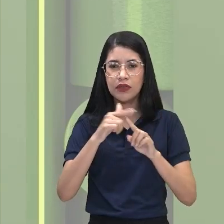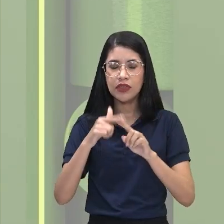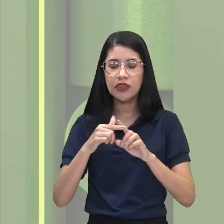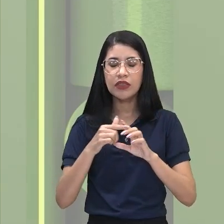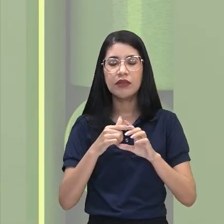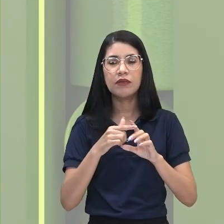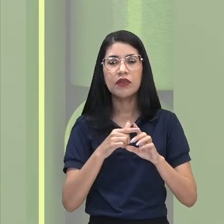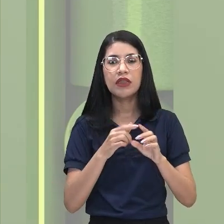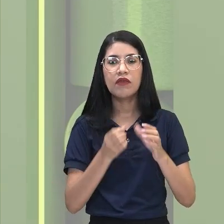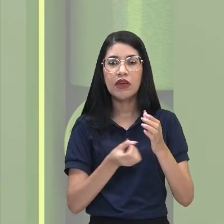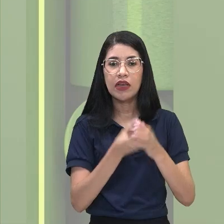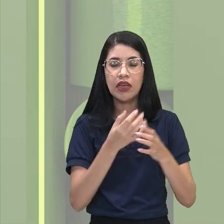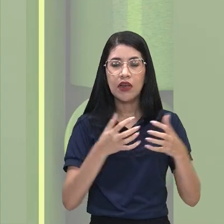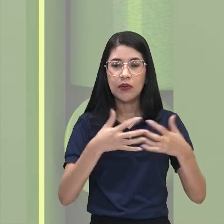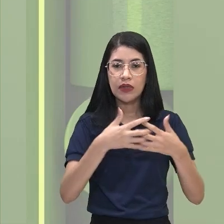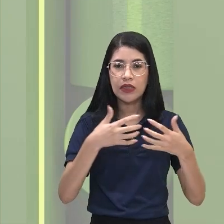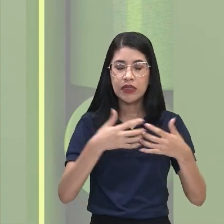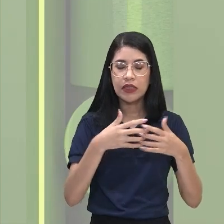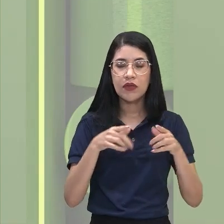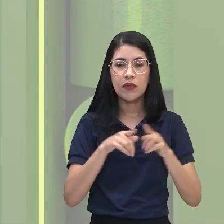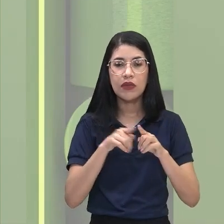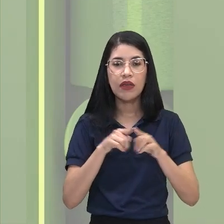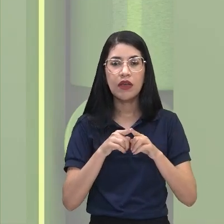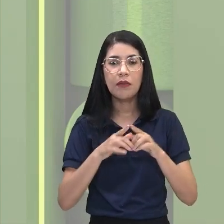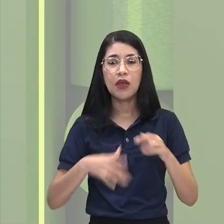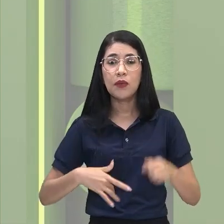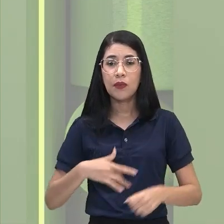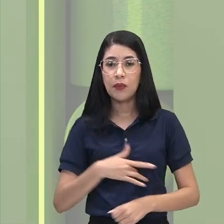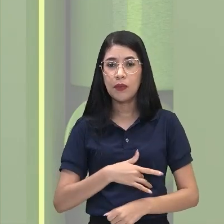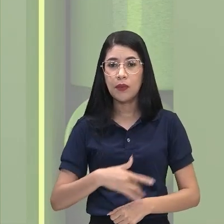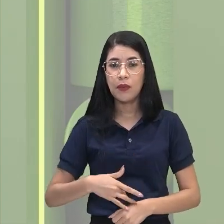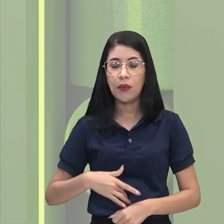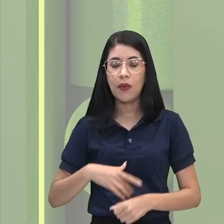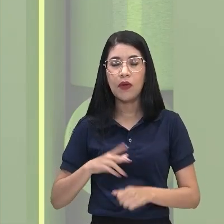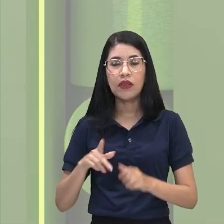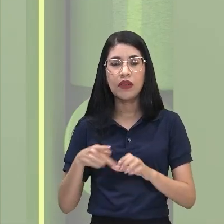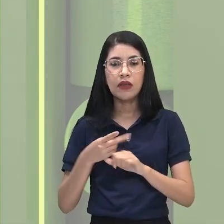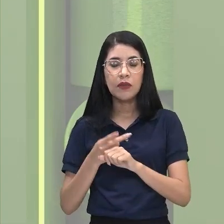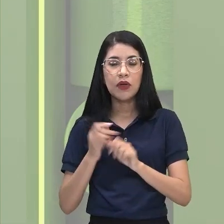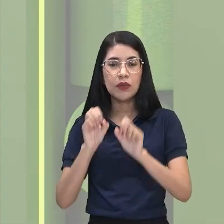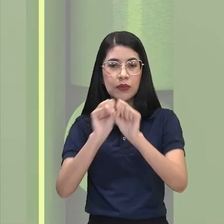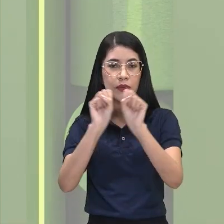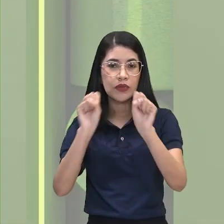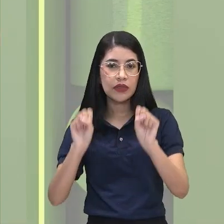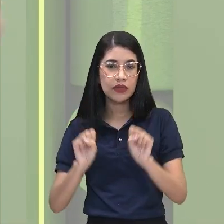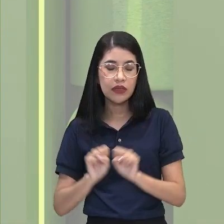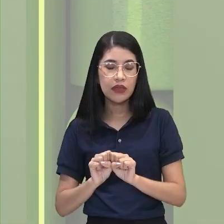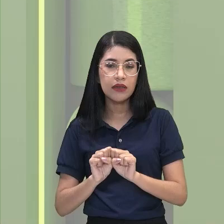os tecidos, os órgãos, e esses órgãos vão formar os sistemas,